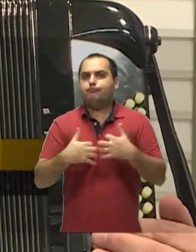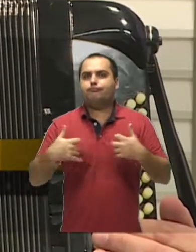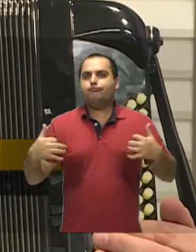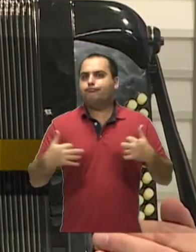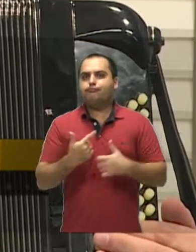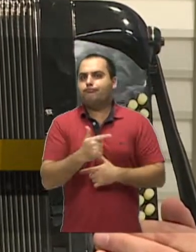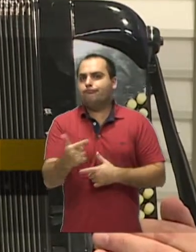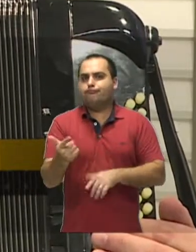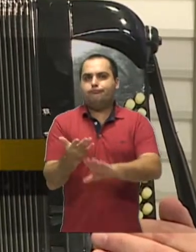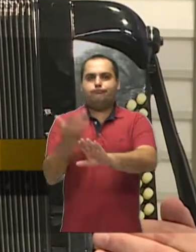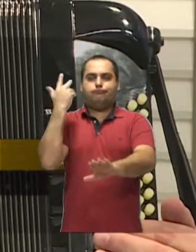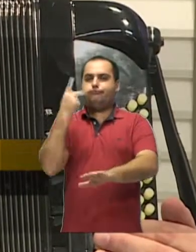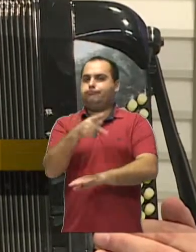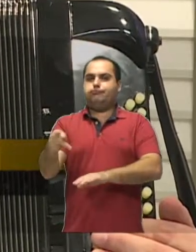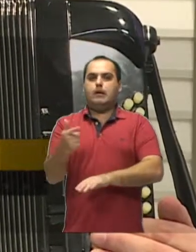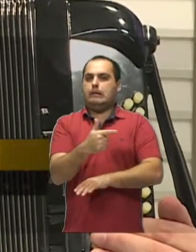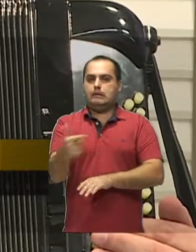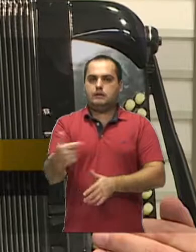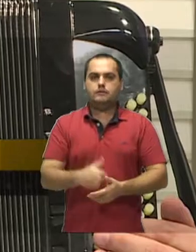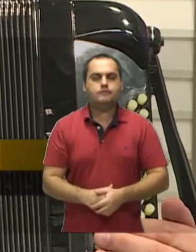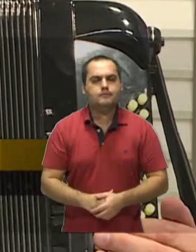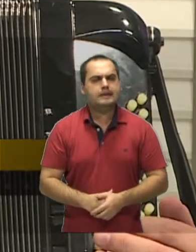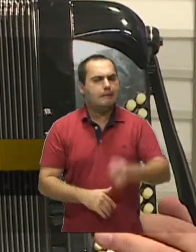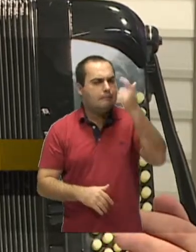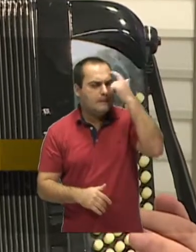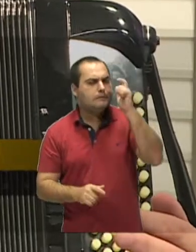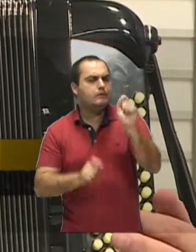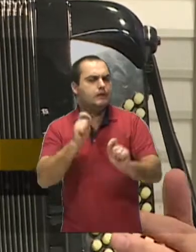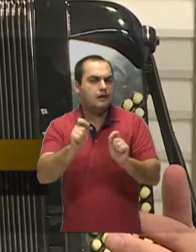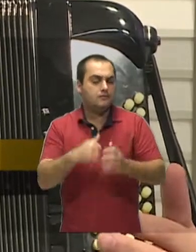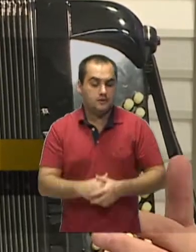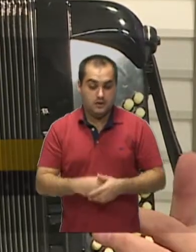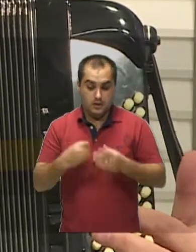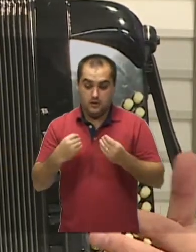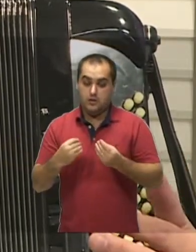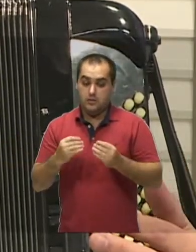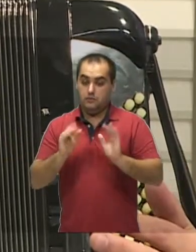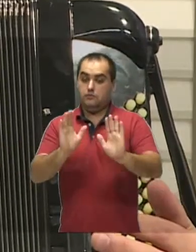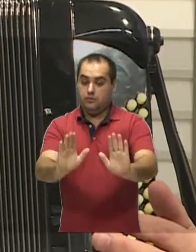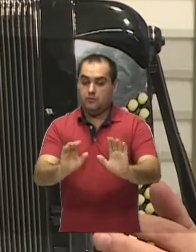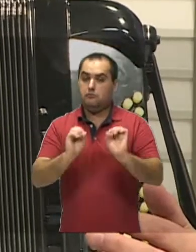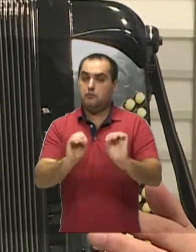né? Então, o que se pensou? Vamos colocar o menino na aula de piano,